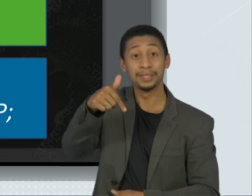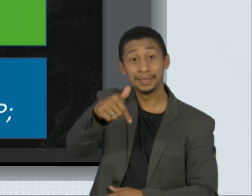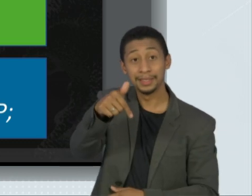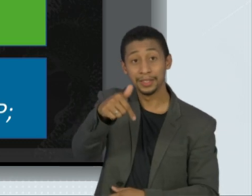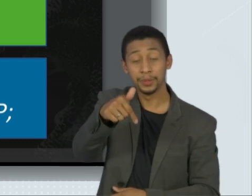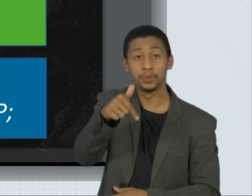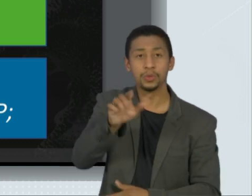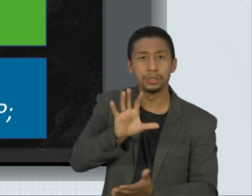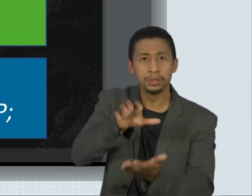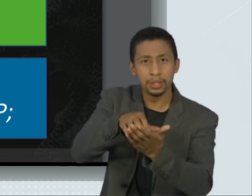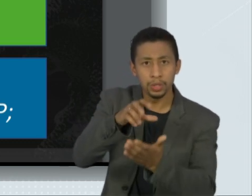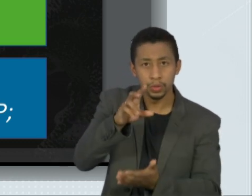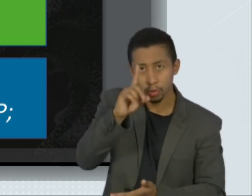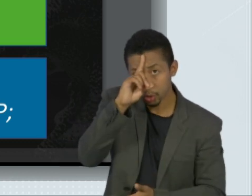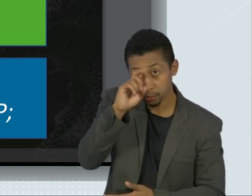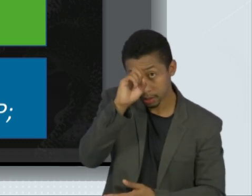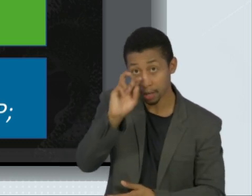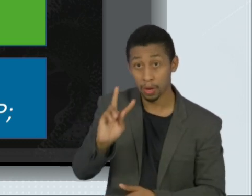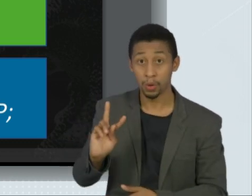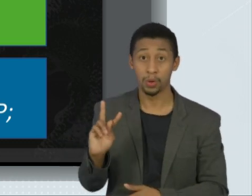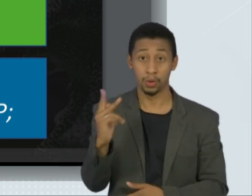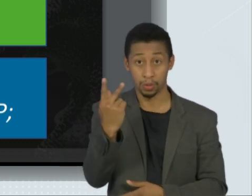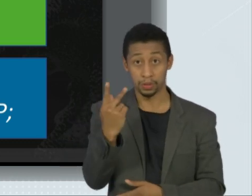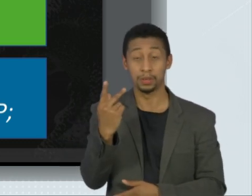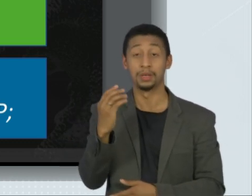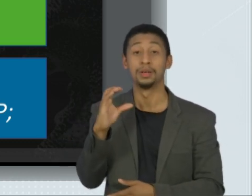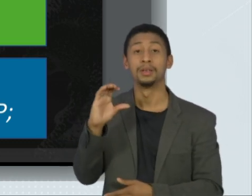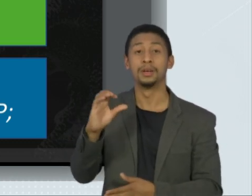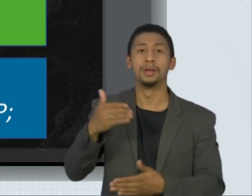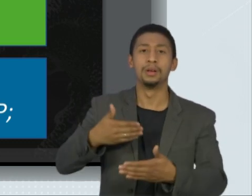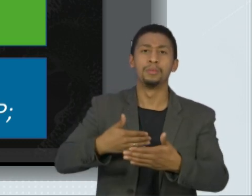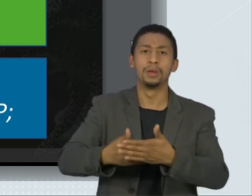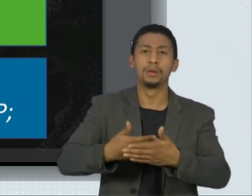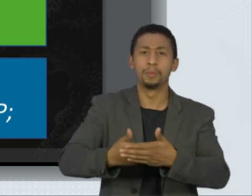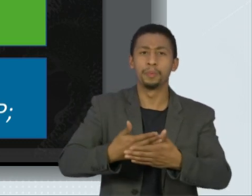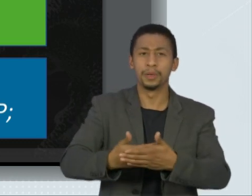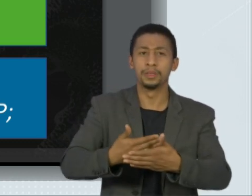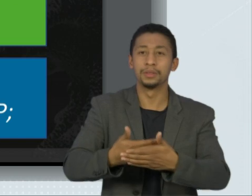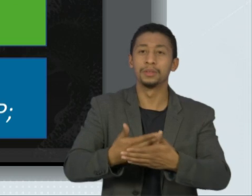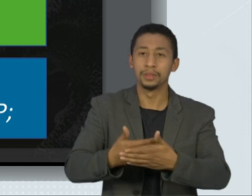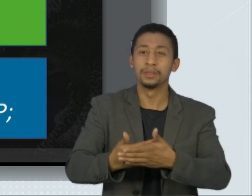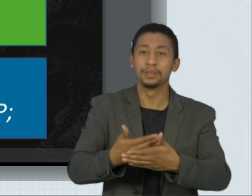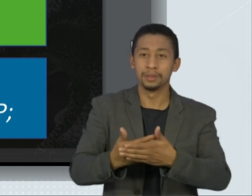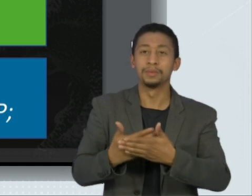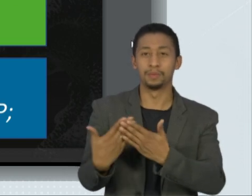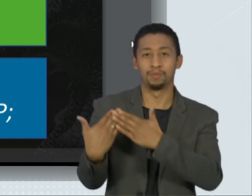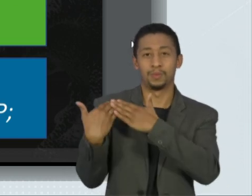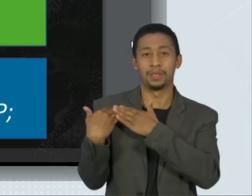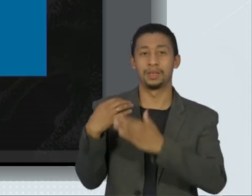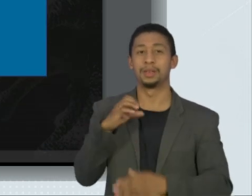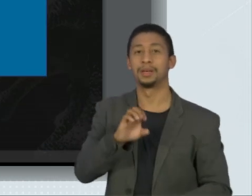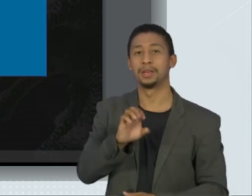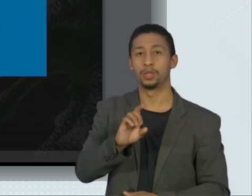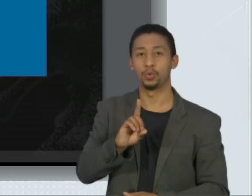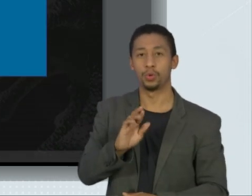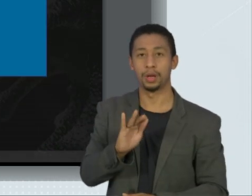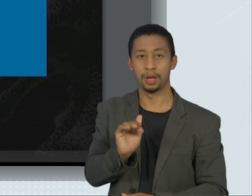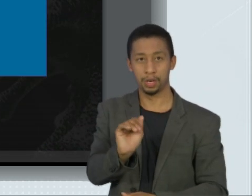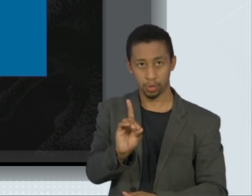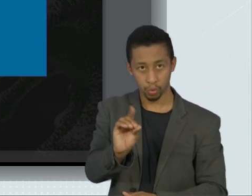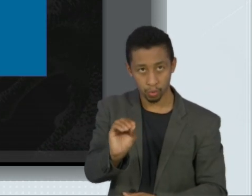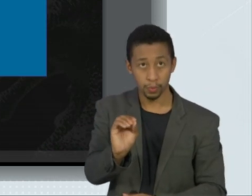centro, Hospital das Clínicas da Faculdade de Medicina de Ribeirão Preto, Eduardo Coelho, o responsável. O oitavo,